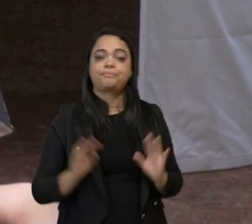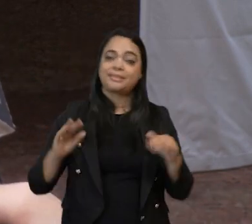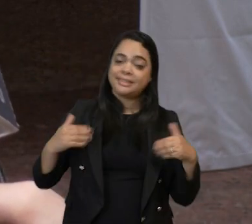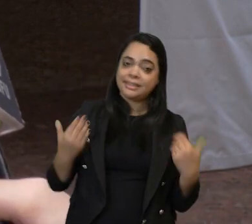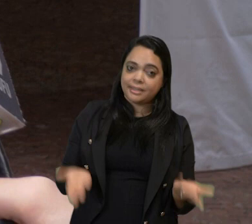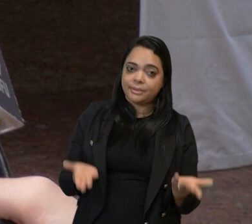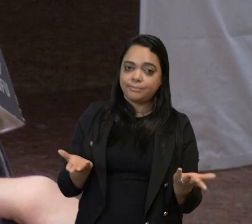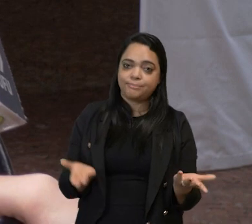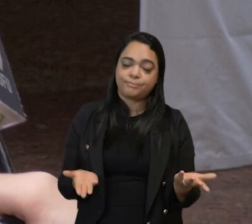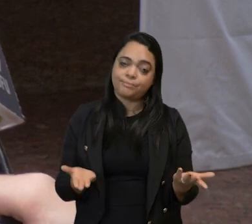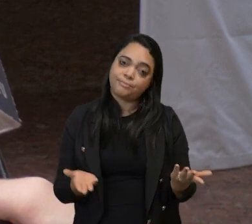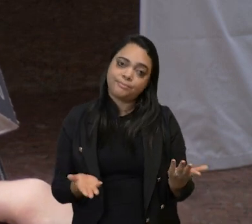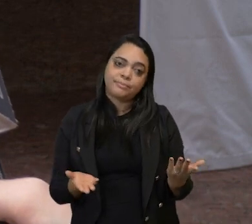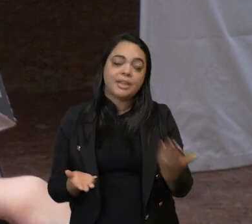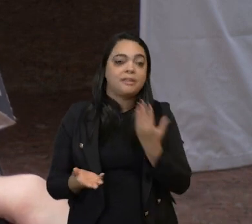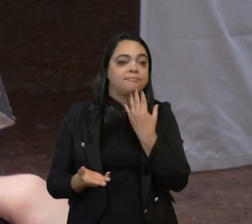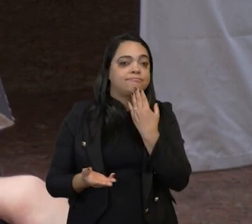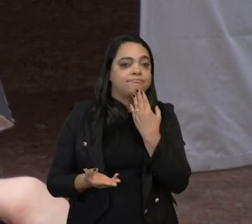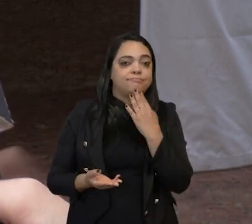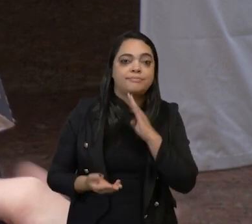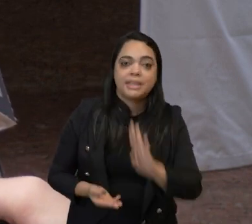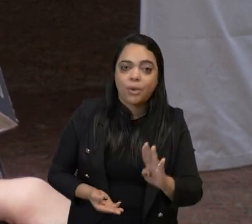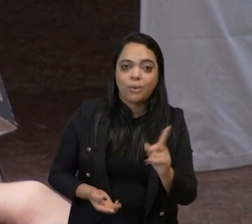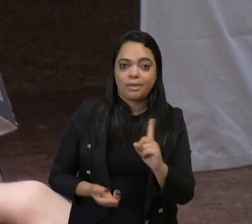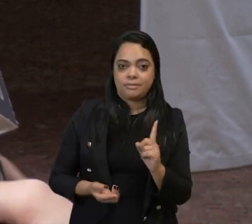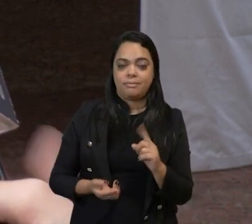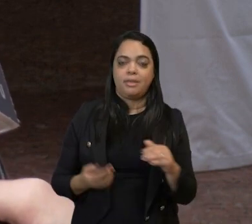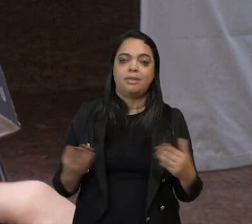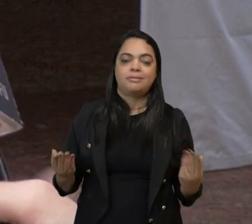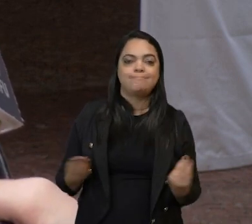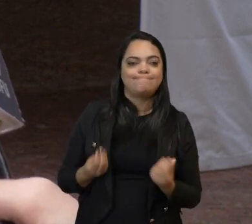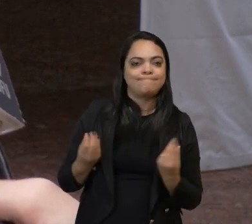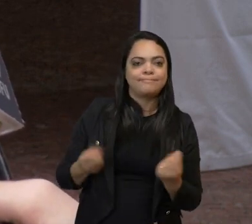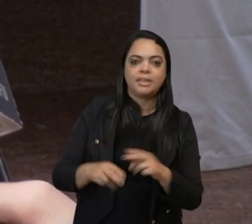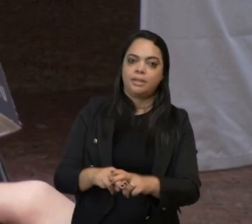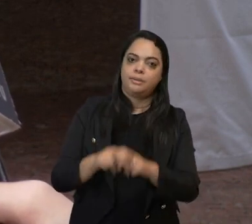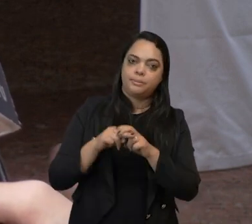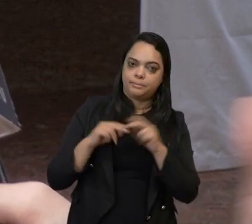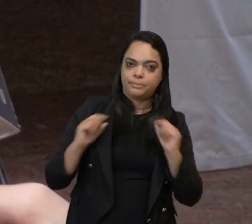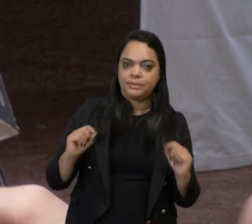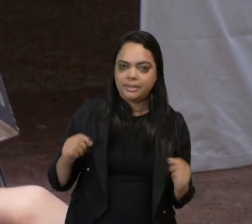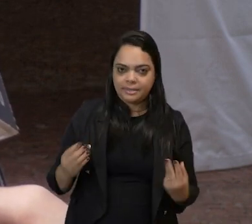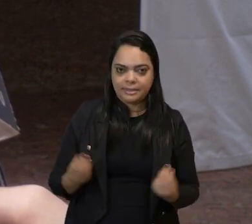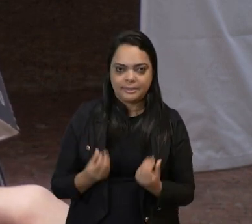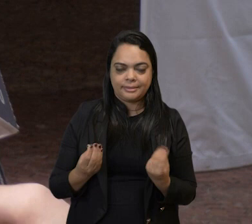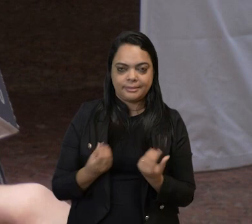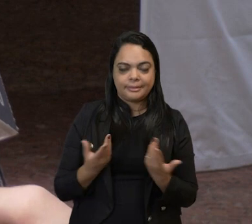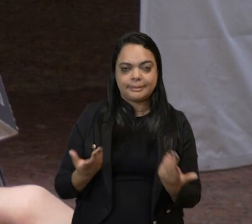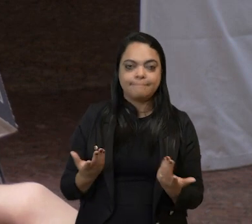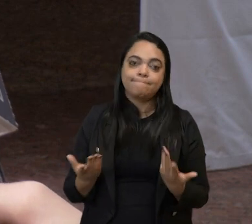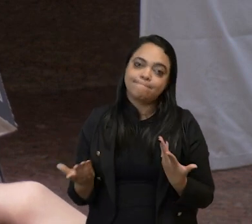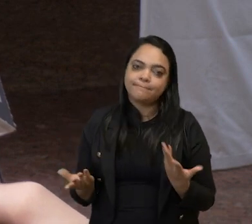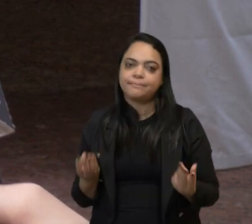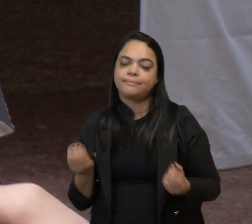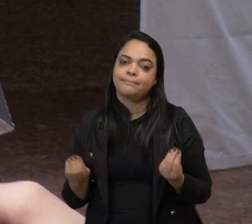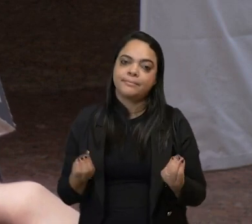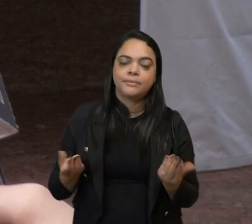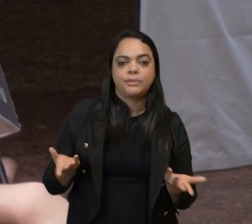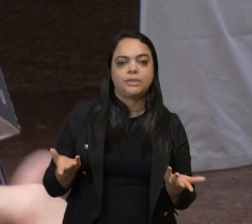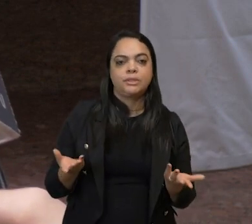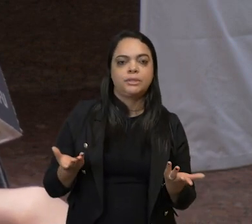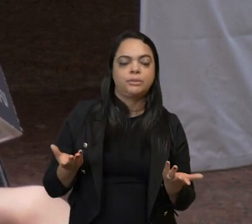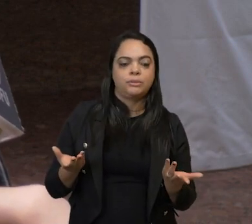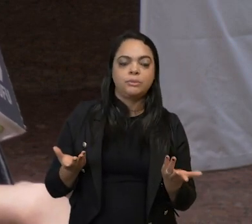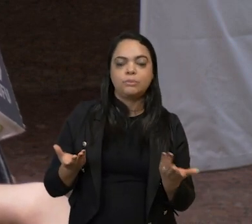Então esse desconhecimento talvez proceda dessa dessa conjuntura